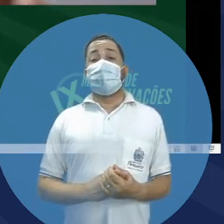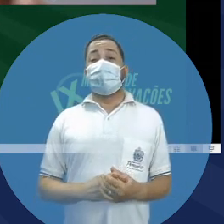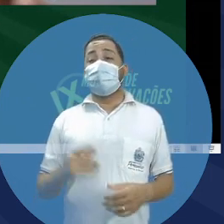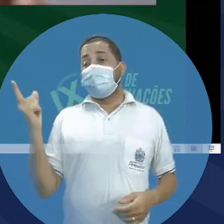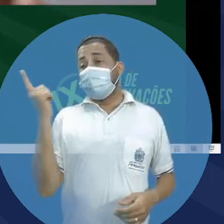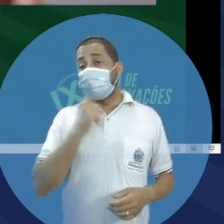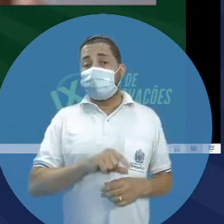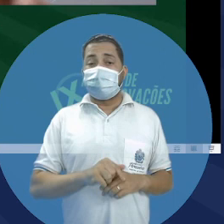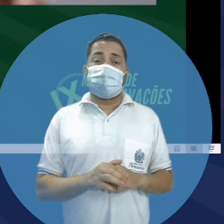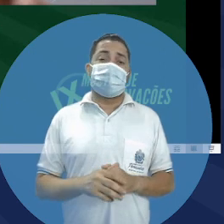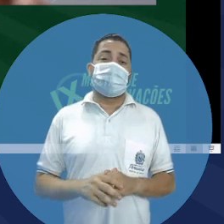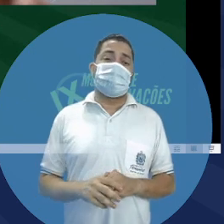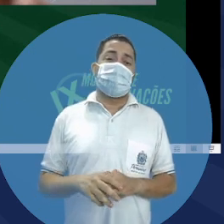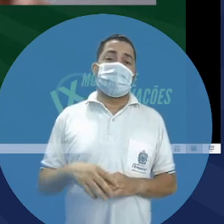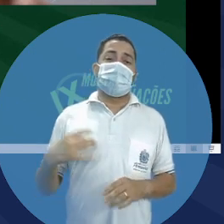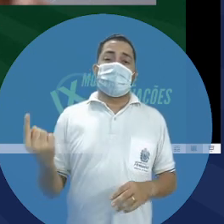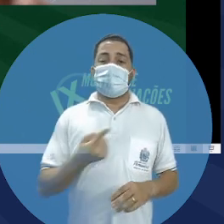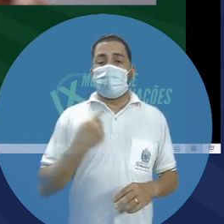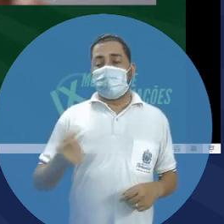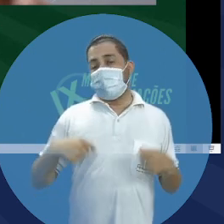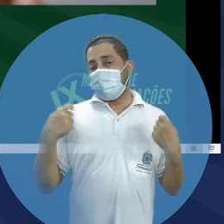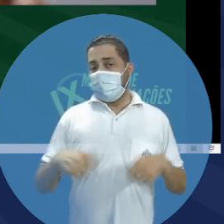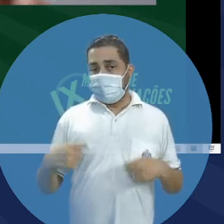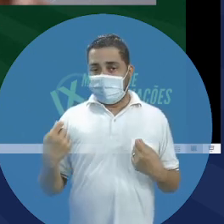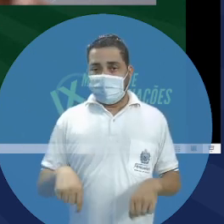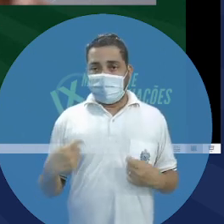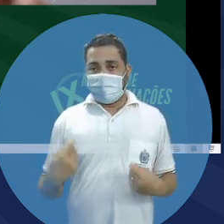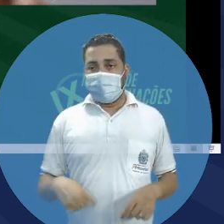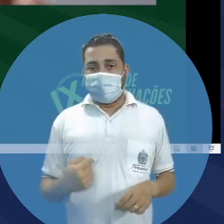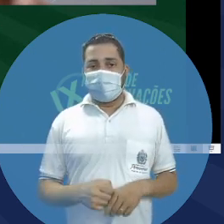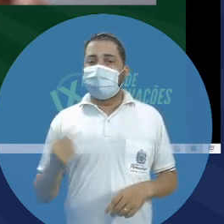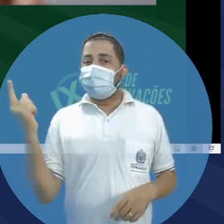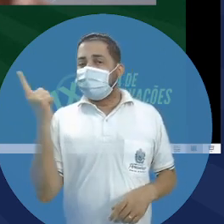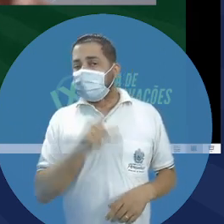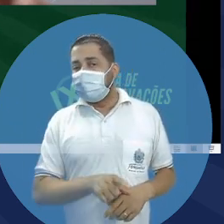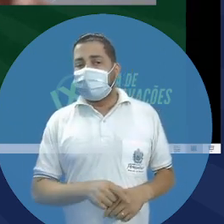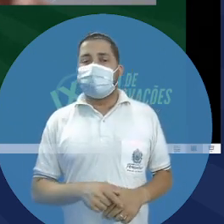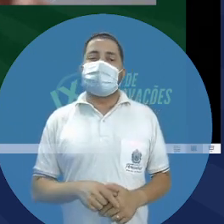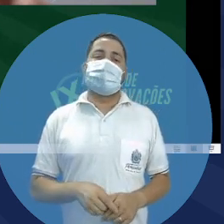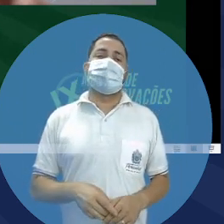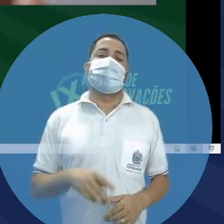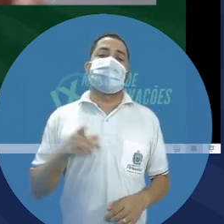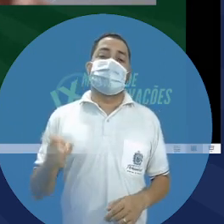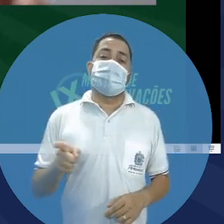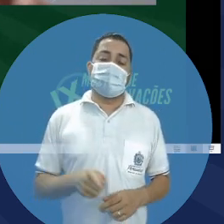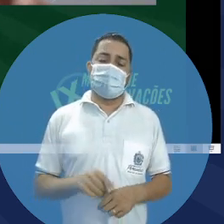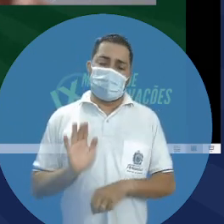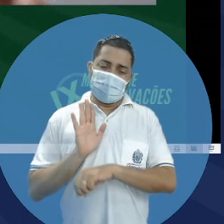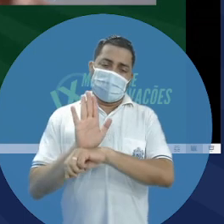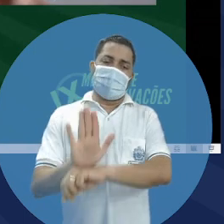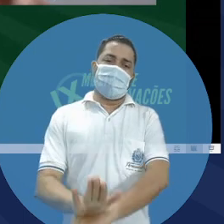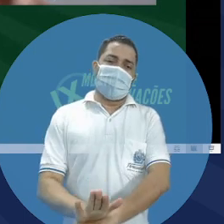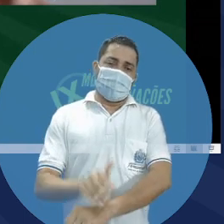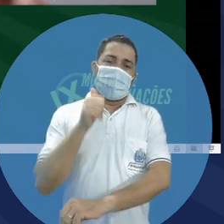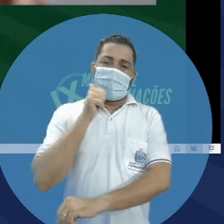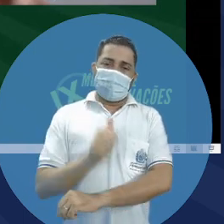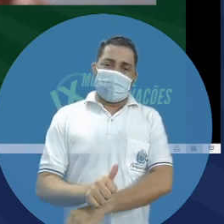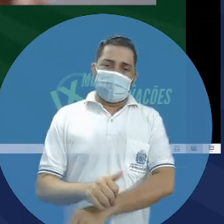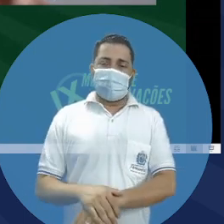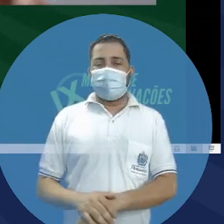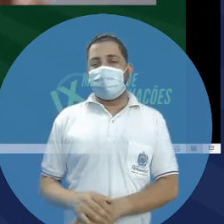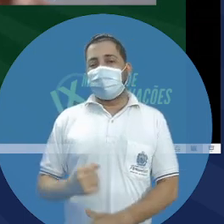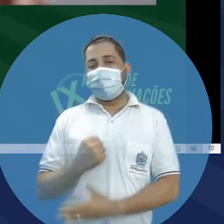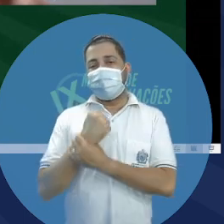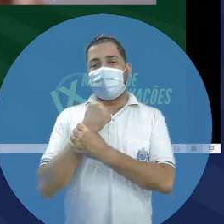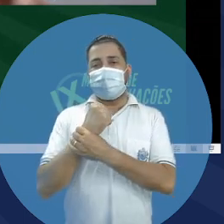considerando que nós precisamos garantir esse apoio às mulheres, essa proteção,